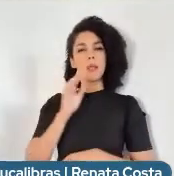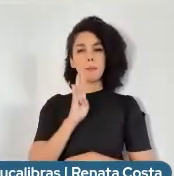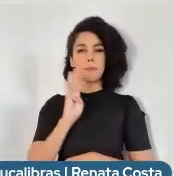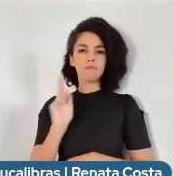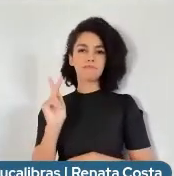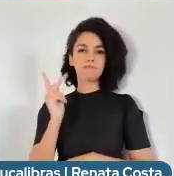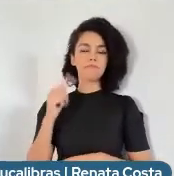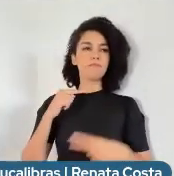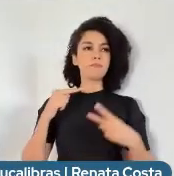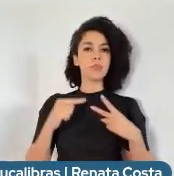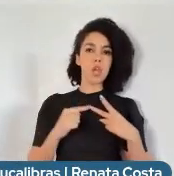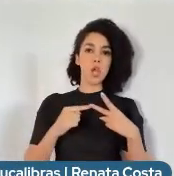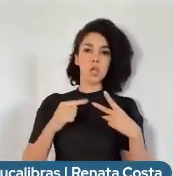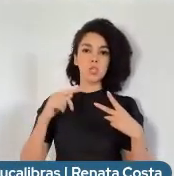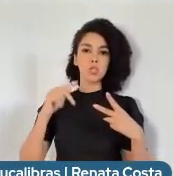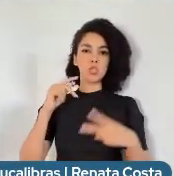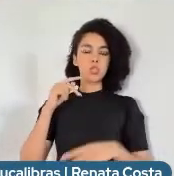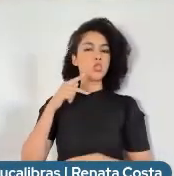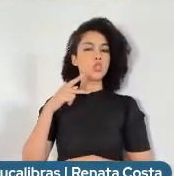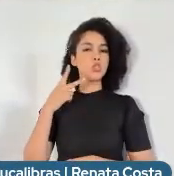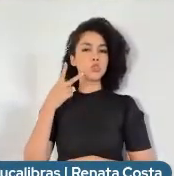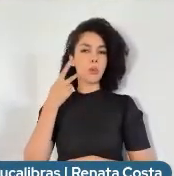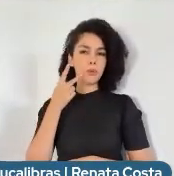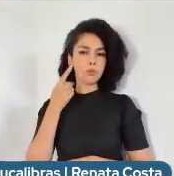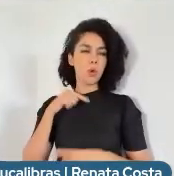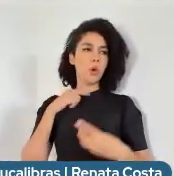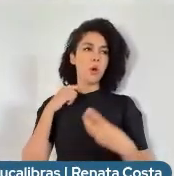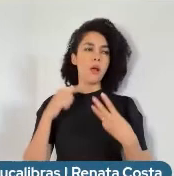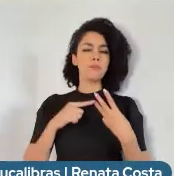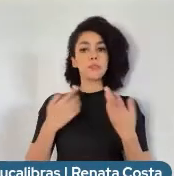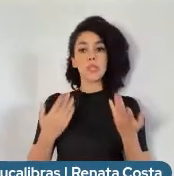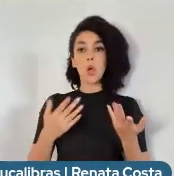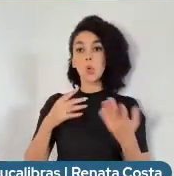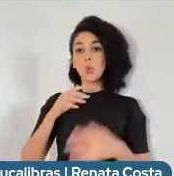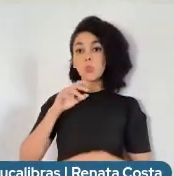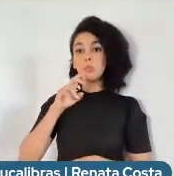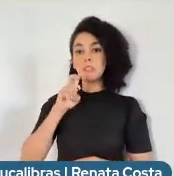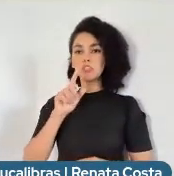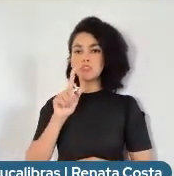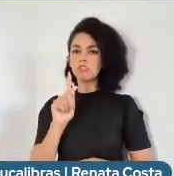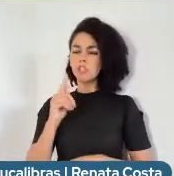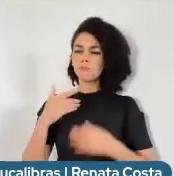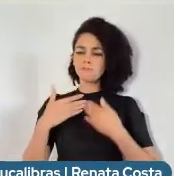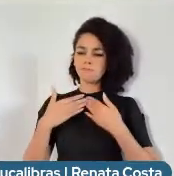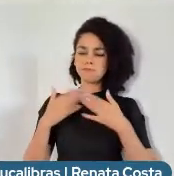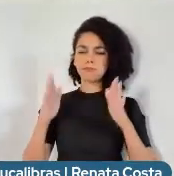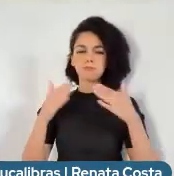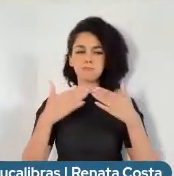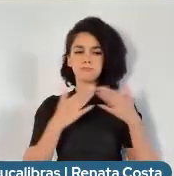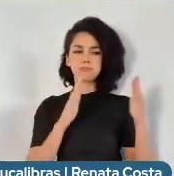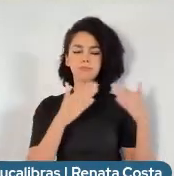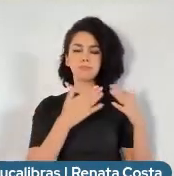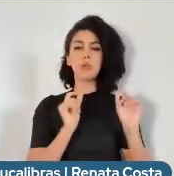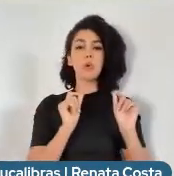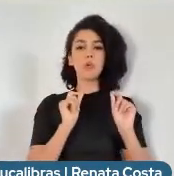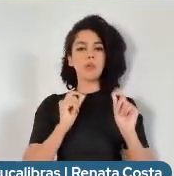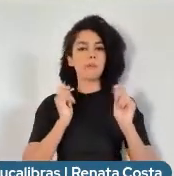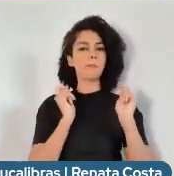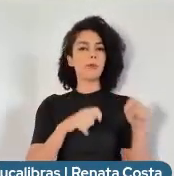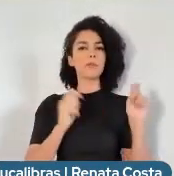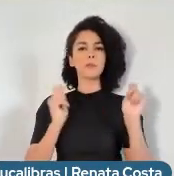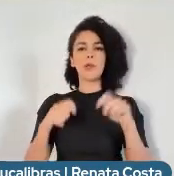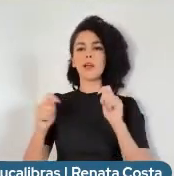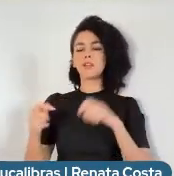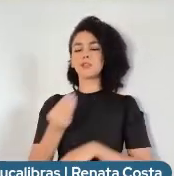João Pessoa. O advento do 5G abre inúmeras possibilidades e oportunidades,